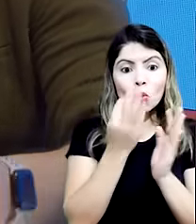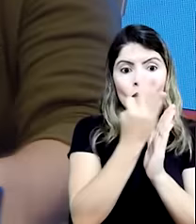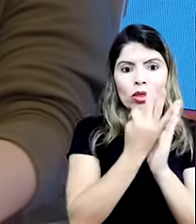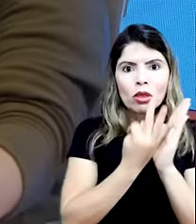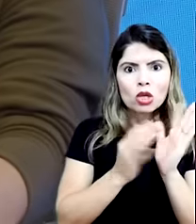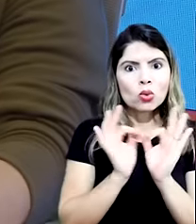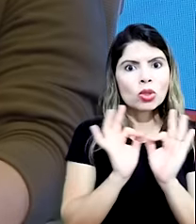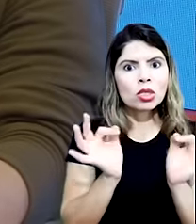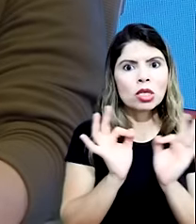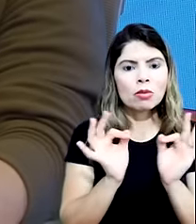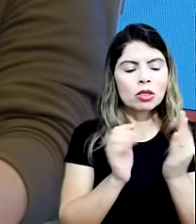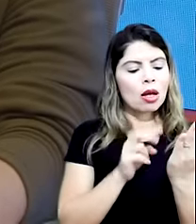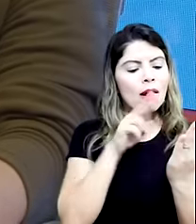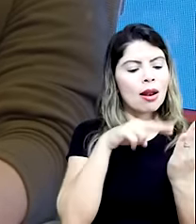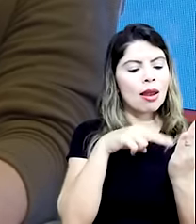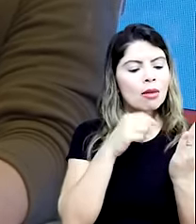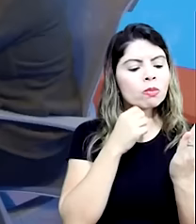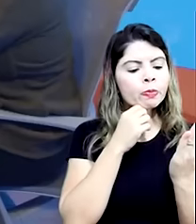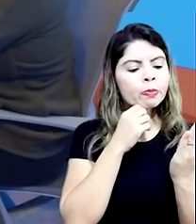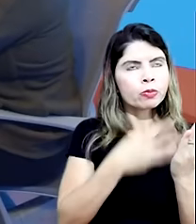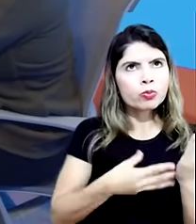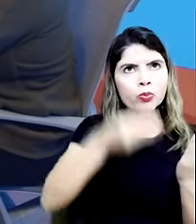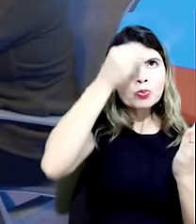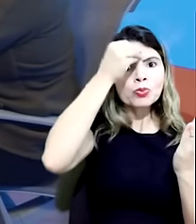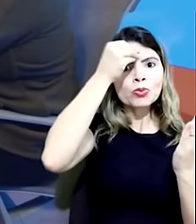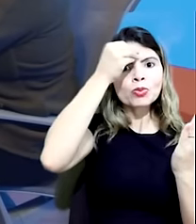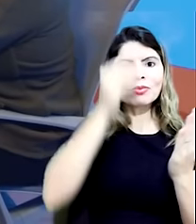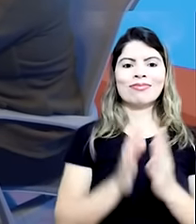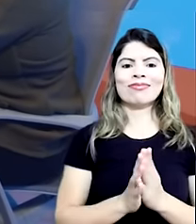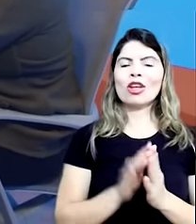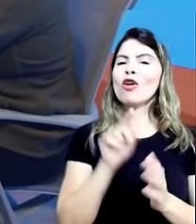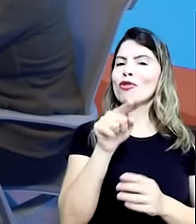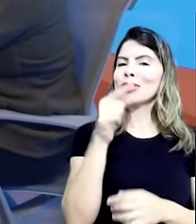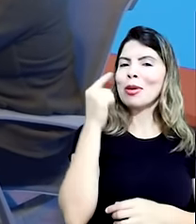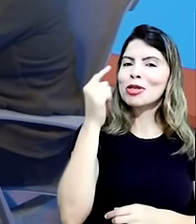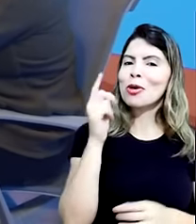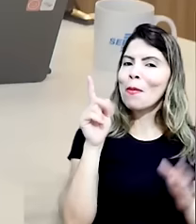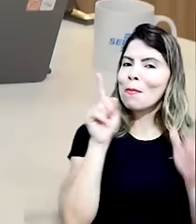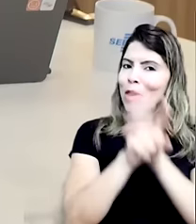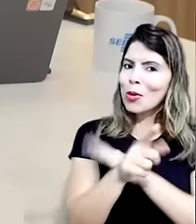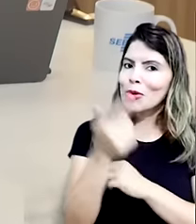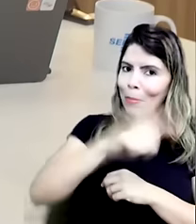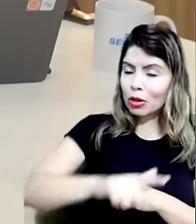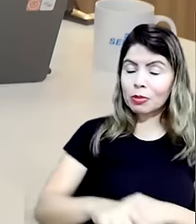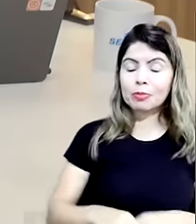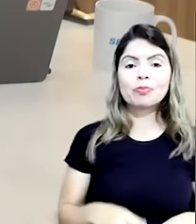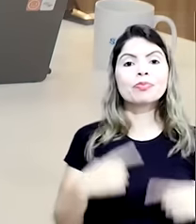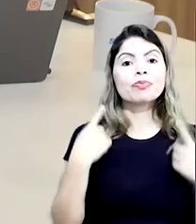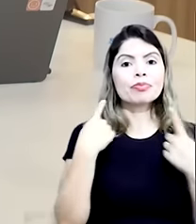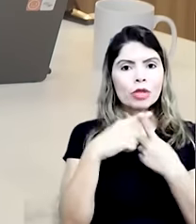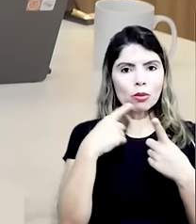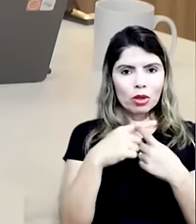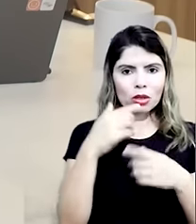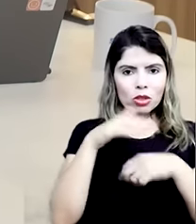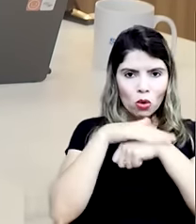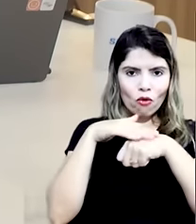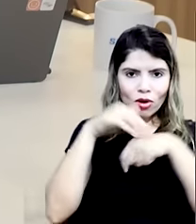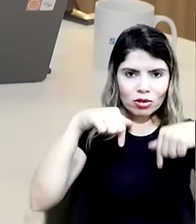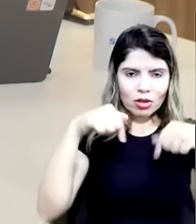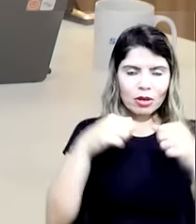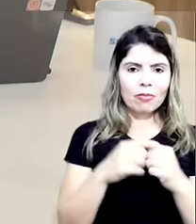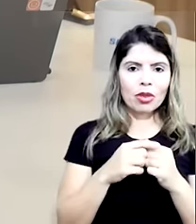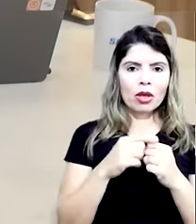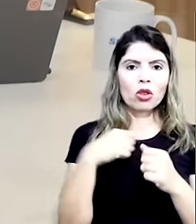você Já adivinhou minha próxima pergunta que é justamente durante essa conversa a a mensagem precisa ser dita Qual que é a